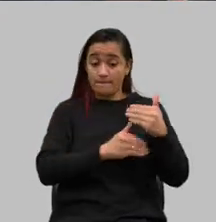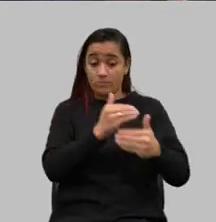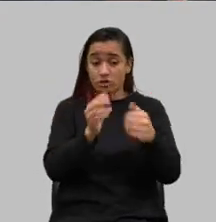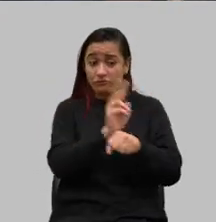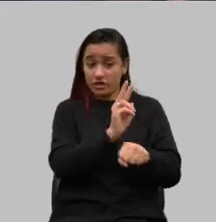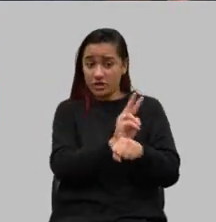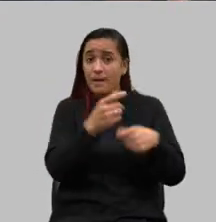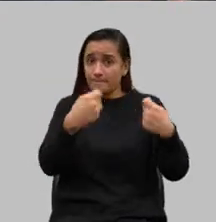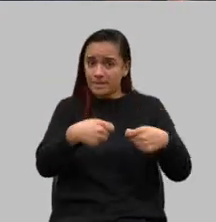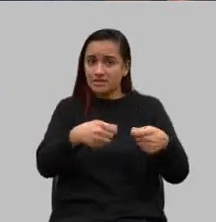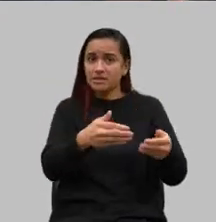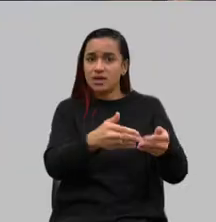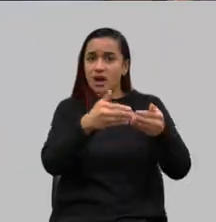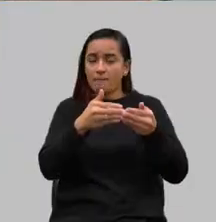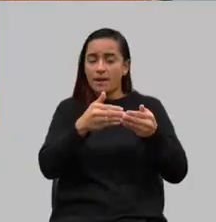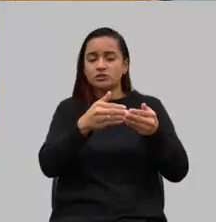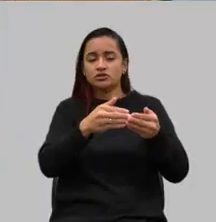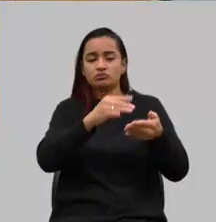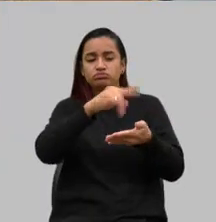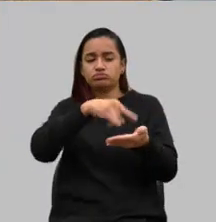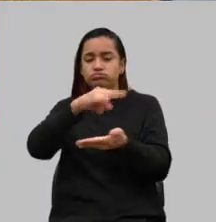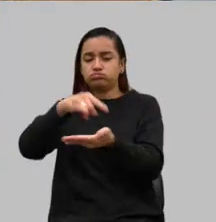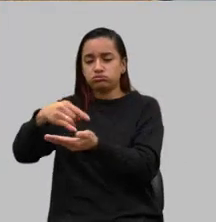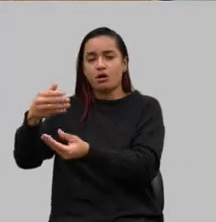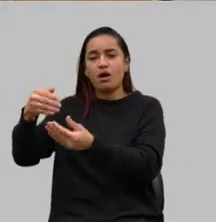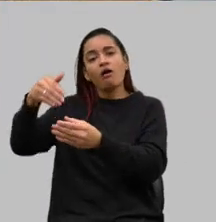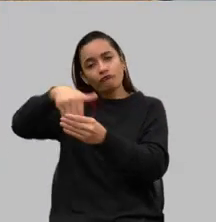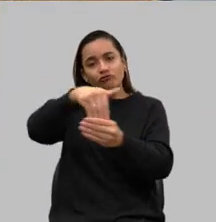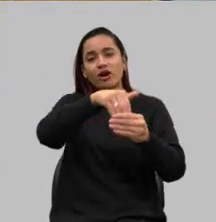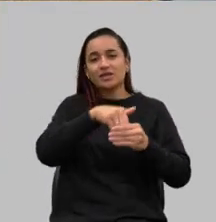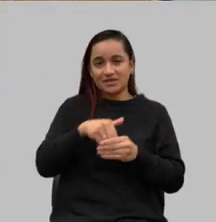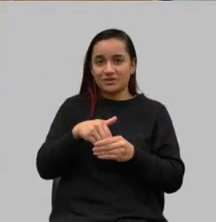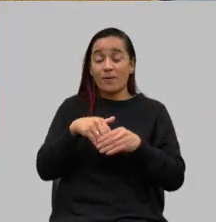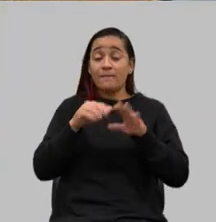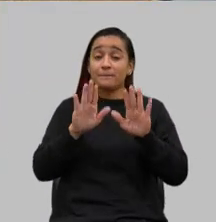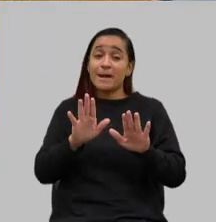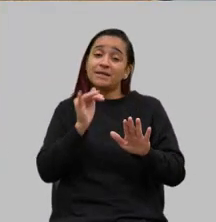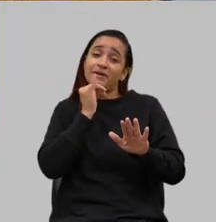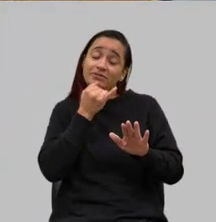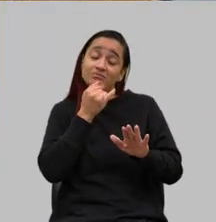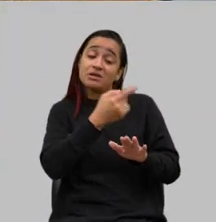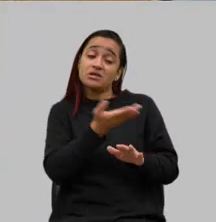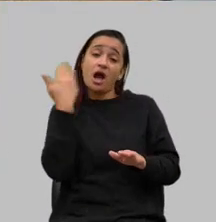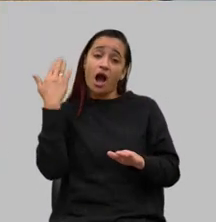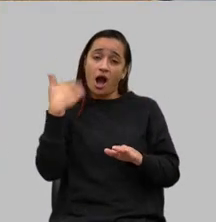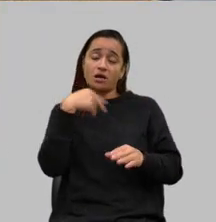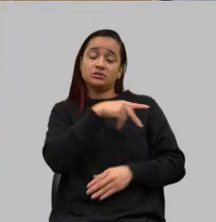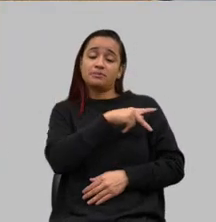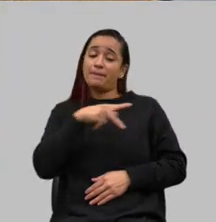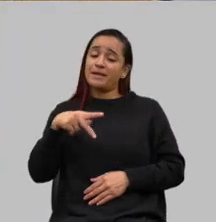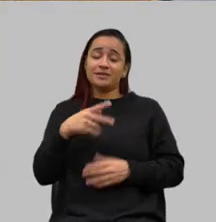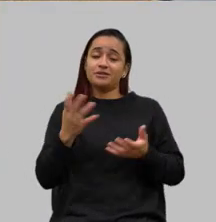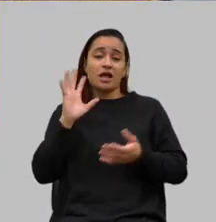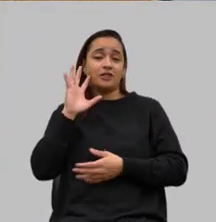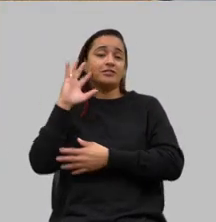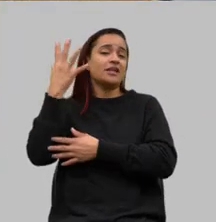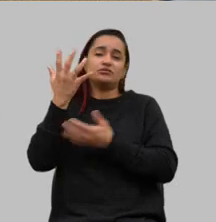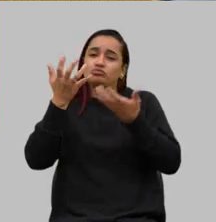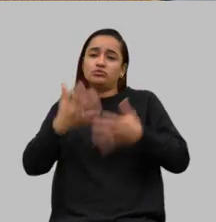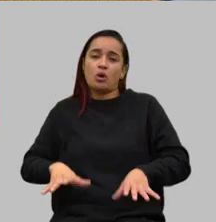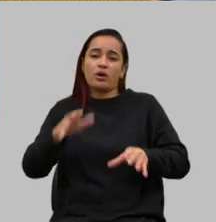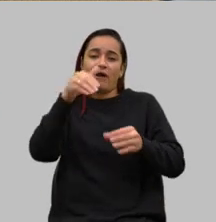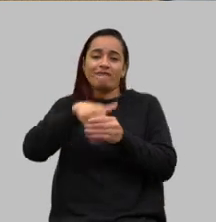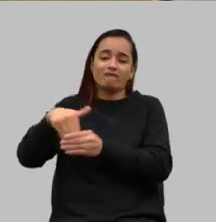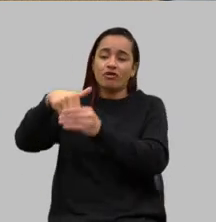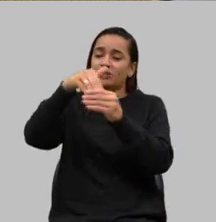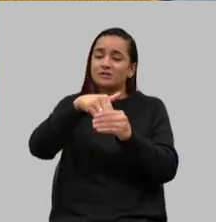dos requerimentos né que a gente dá sequência como o presidente à época decidiu né não colocar em votação eu não consegui ter